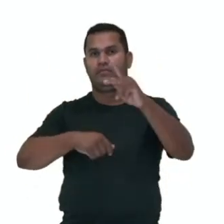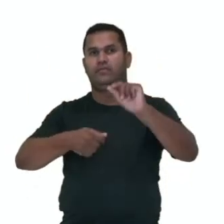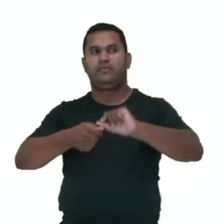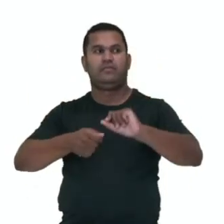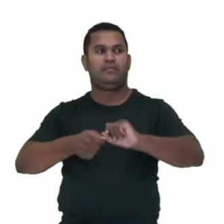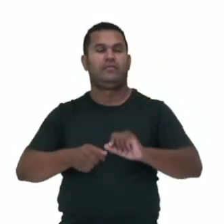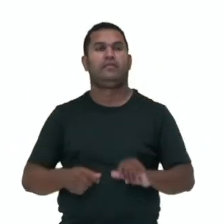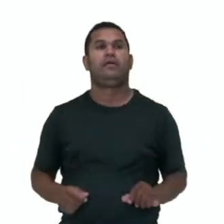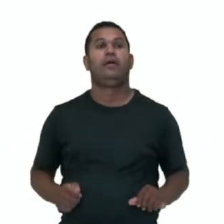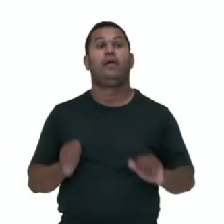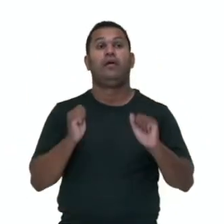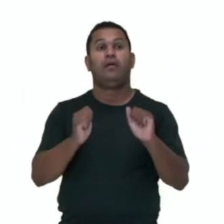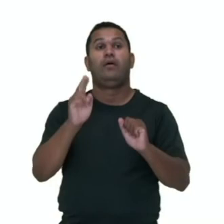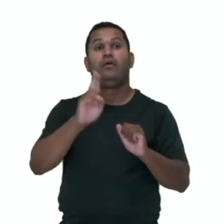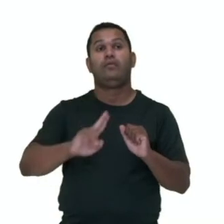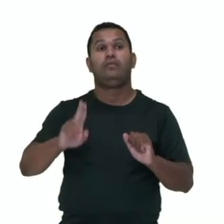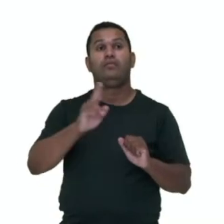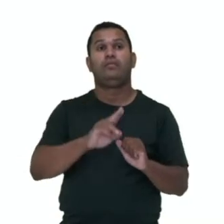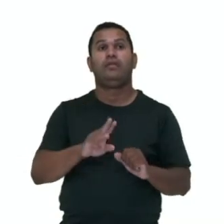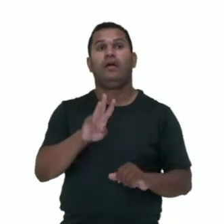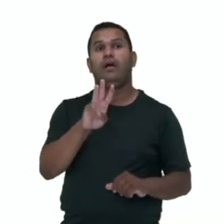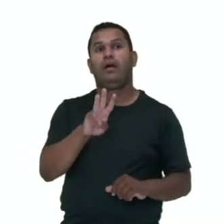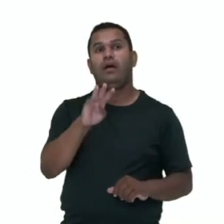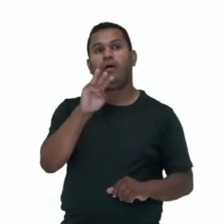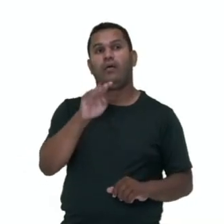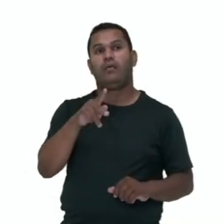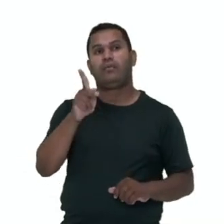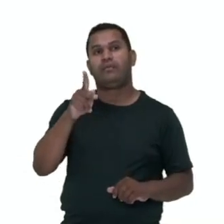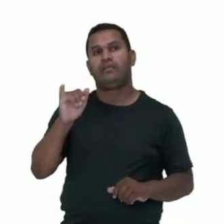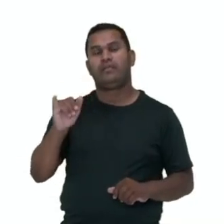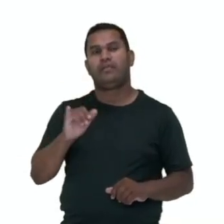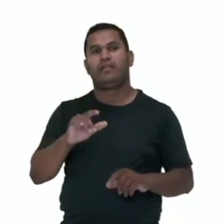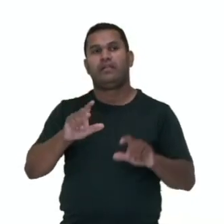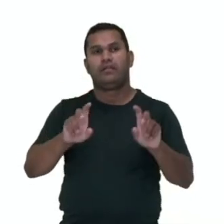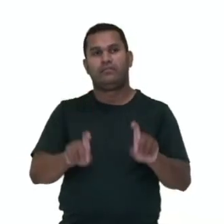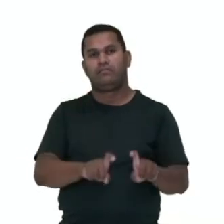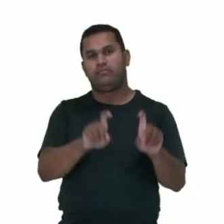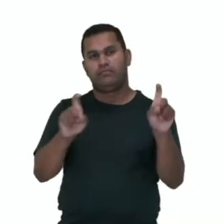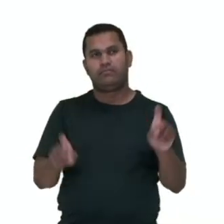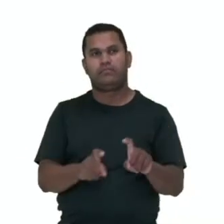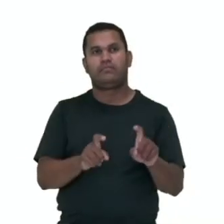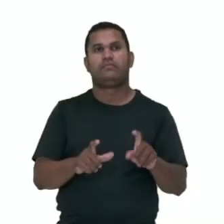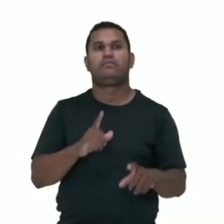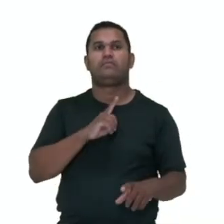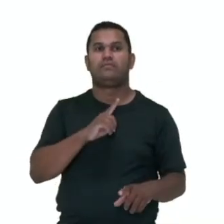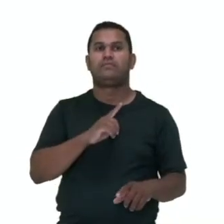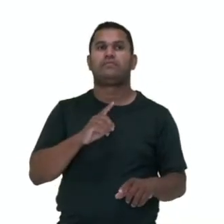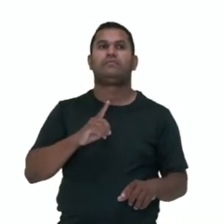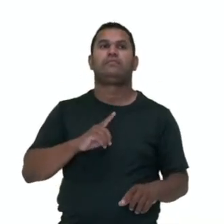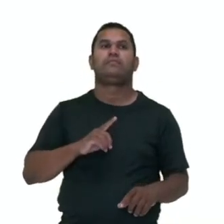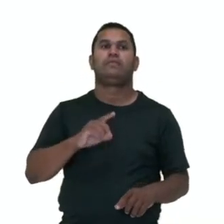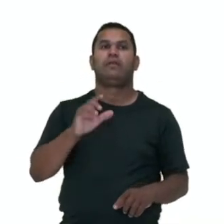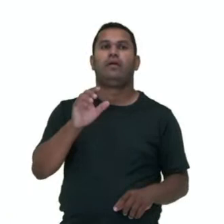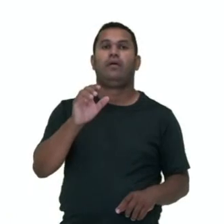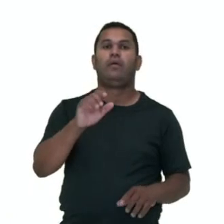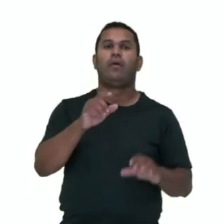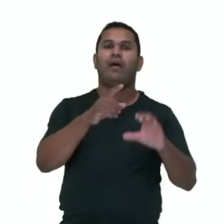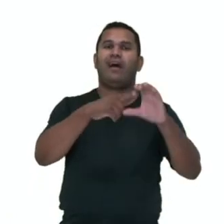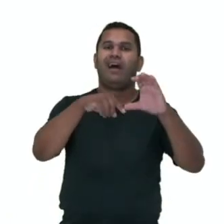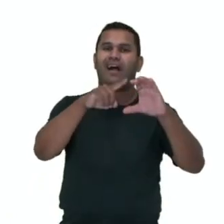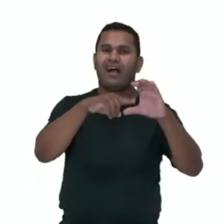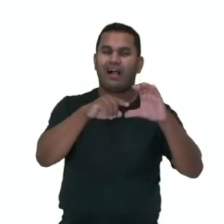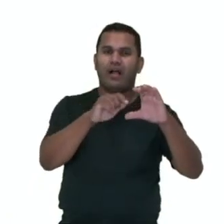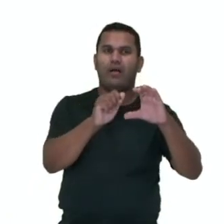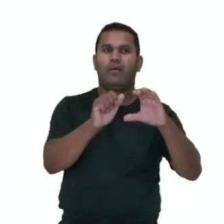Google Sites, que é um sitezinho do Google. Você pode acessar essa ferramenta usando o seu @escola, né, que você recebeu, criar a